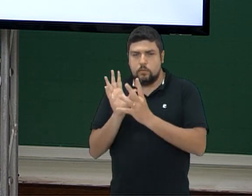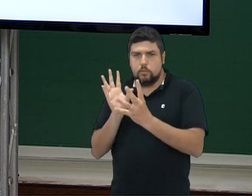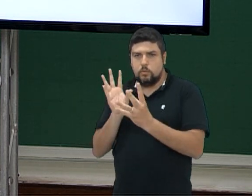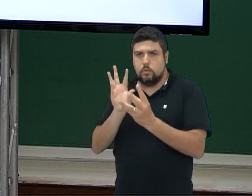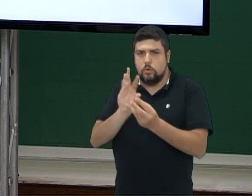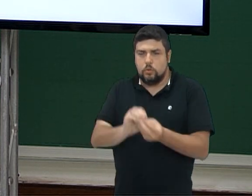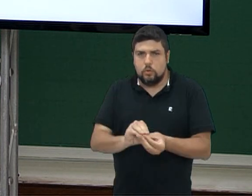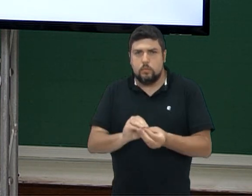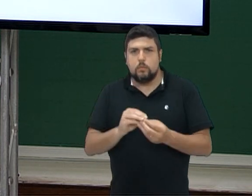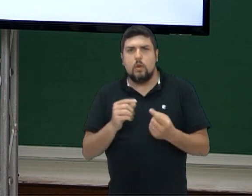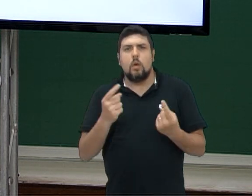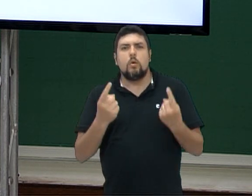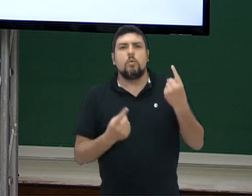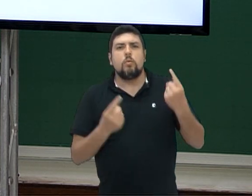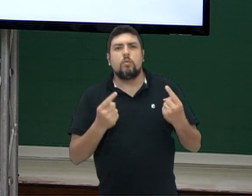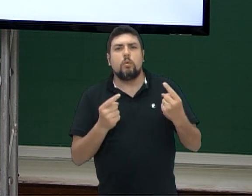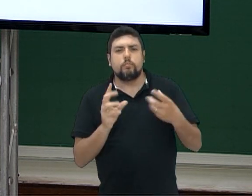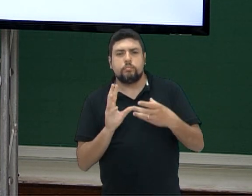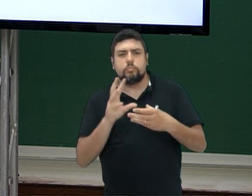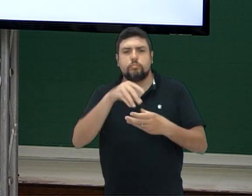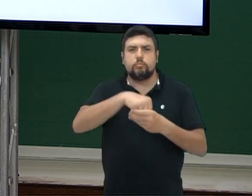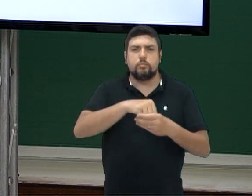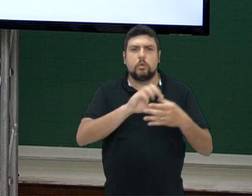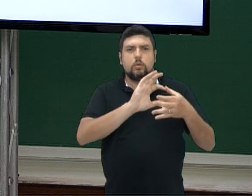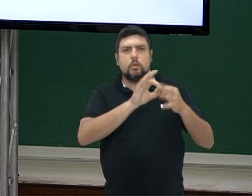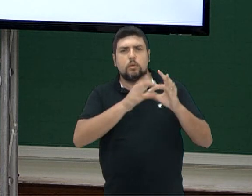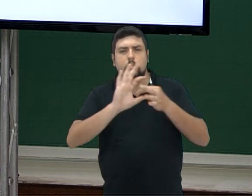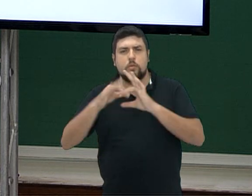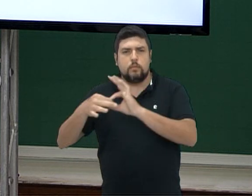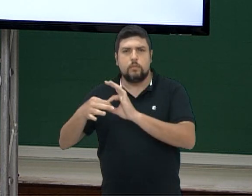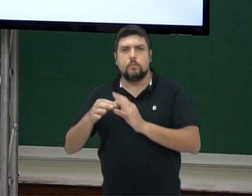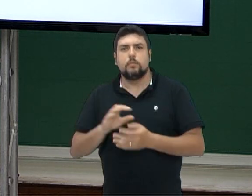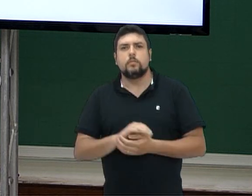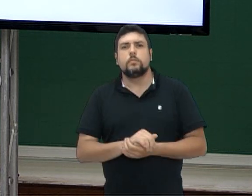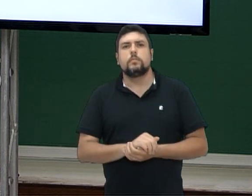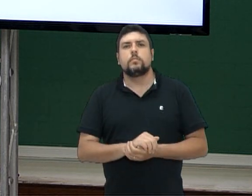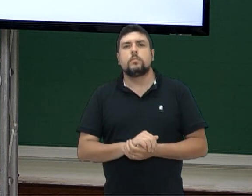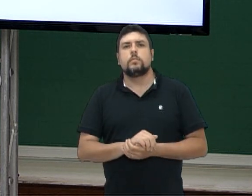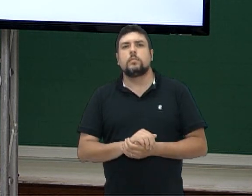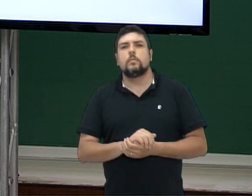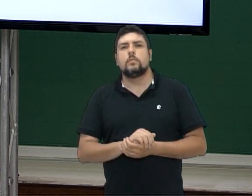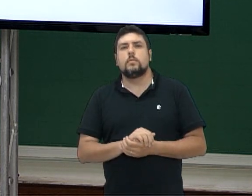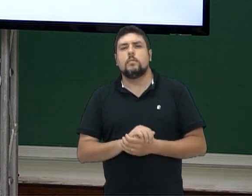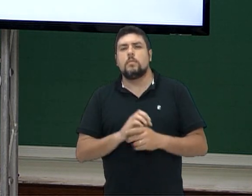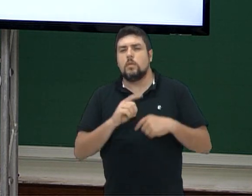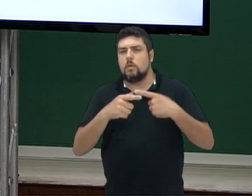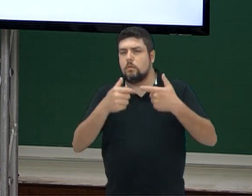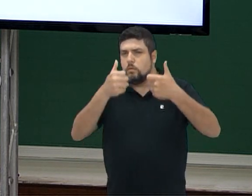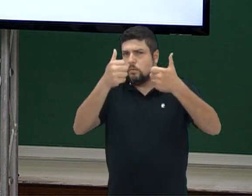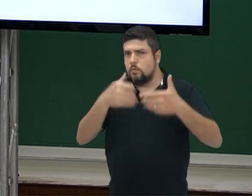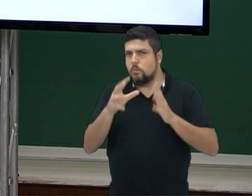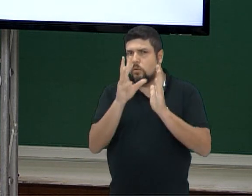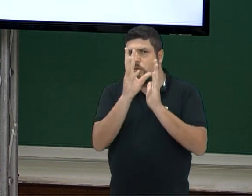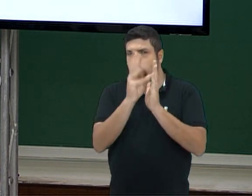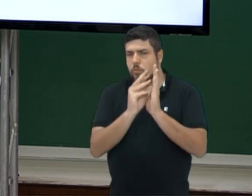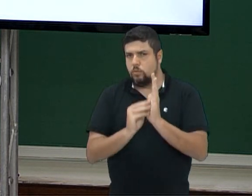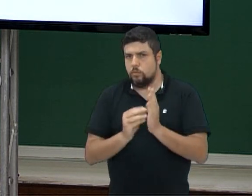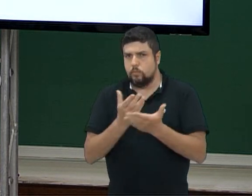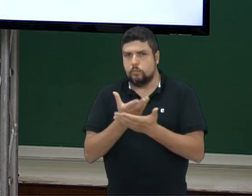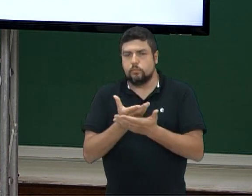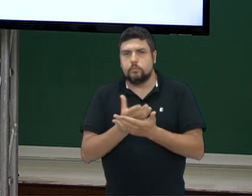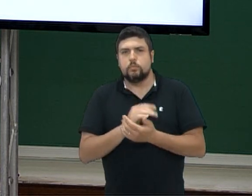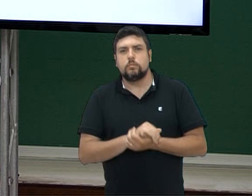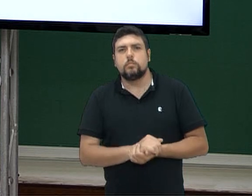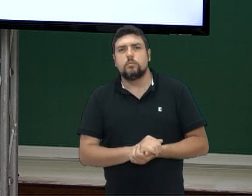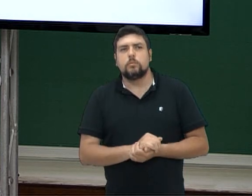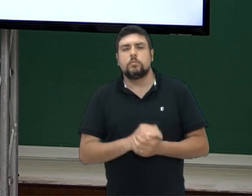modalidades são olímpicas e também falamos um pouco sobre a escalada e depois nós vamos para o nosso conteúdo da aula de hoje. Então